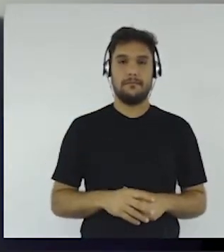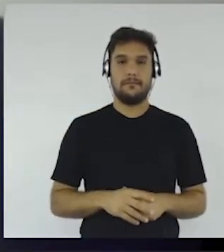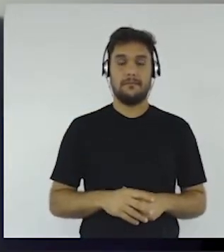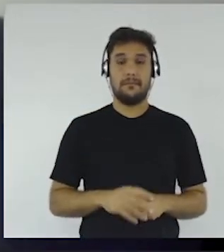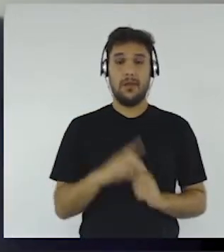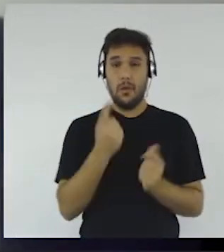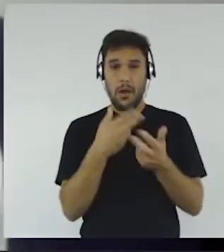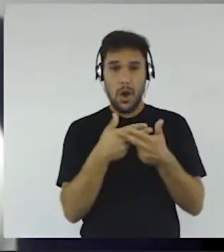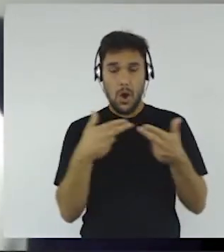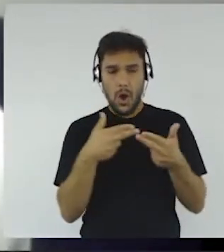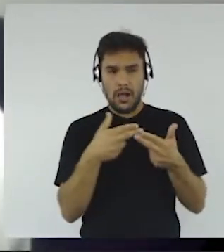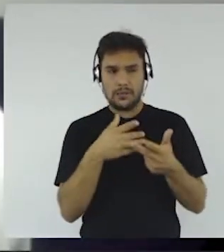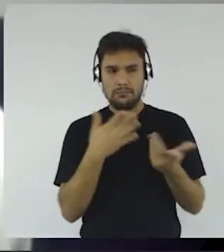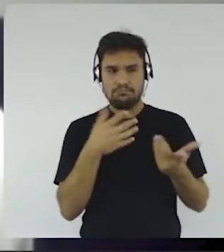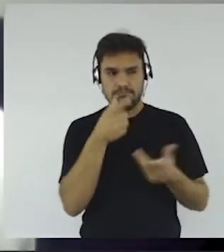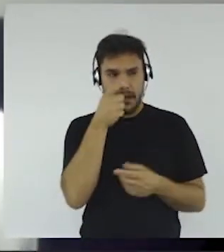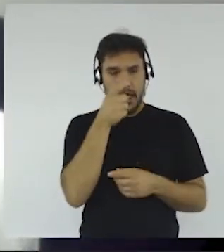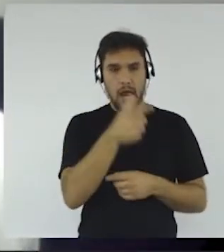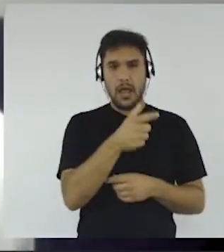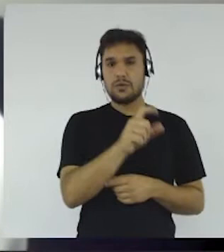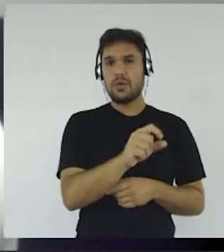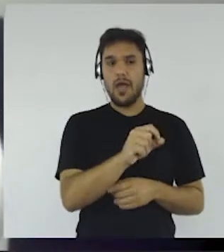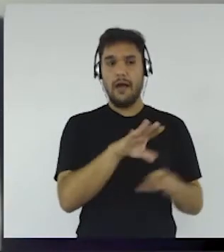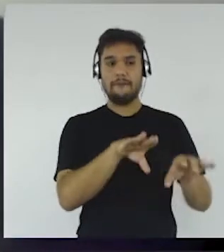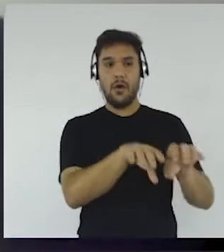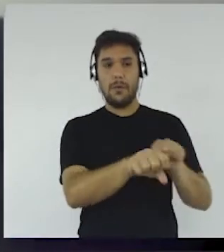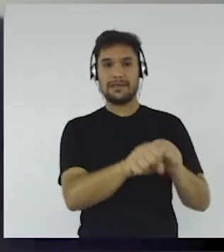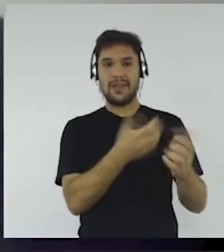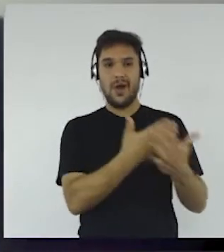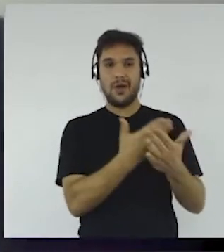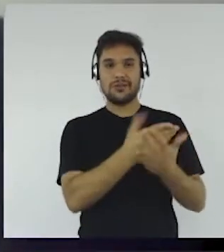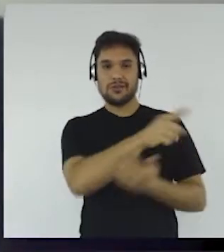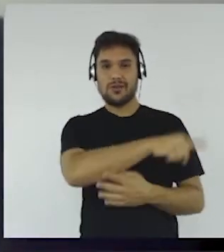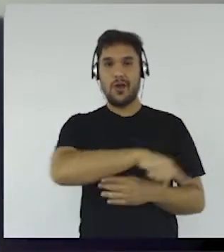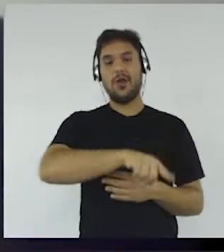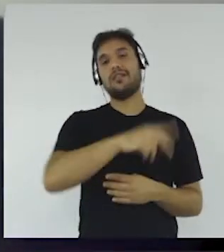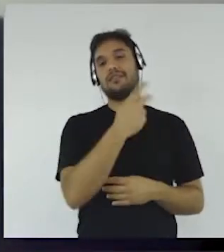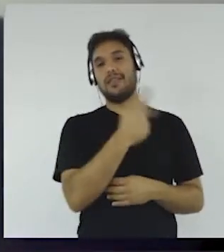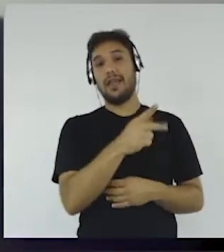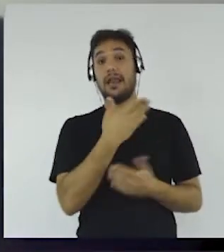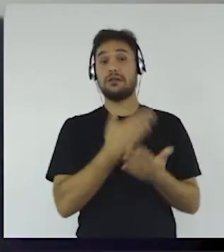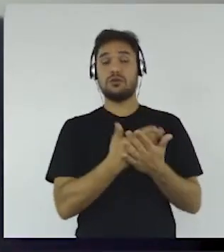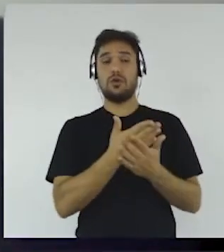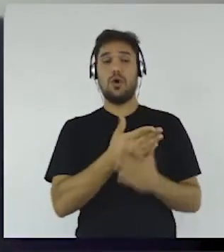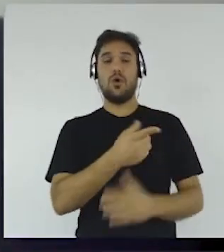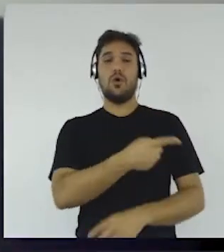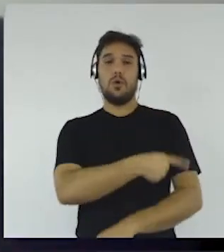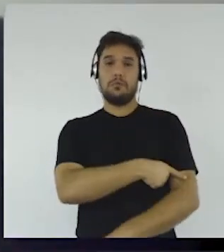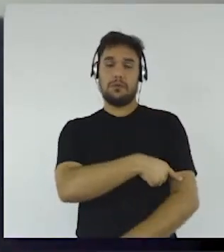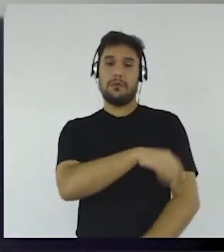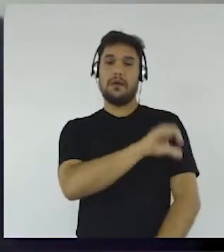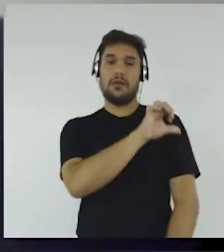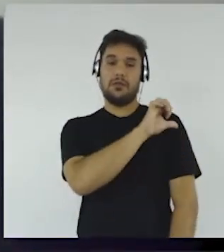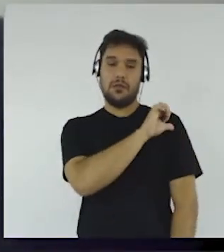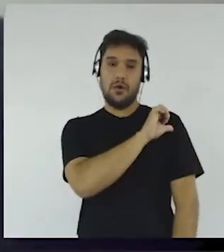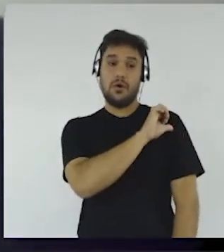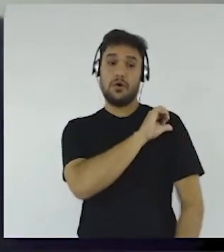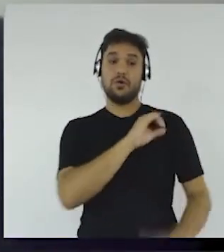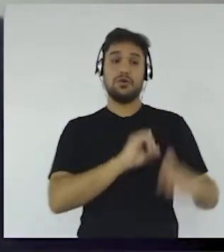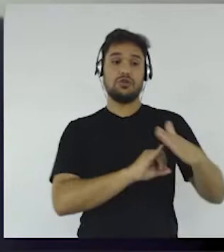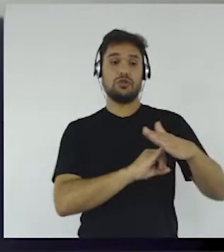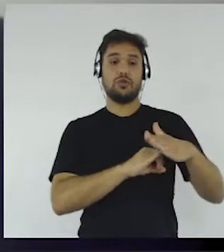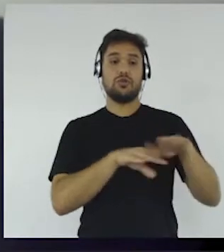Uma coisa que me chamou a atenção foi a formação escolar dele. Estudou primário no Instituto de Educação do Rio de